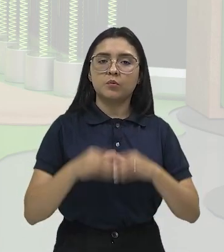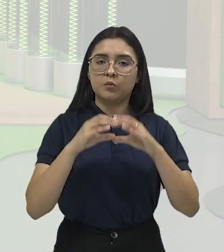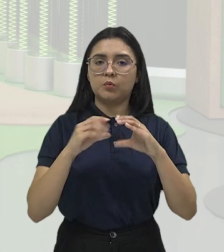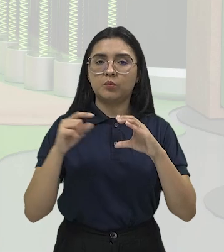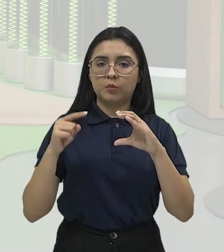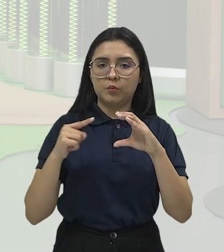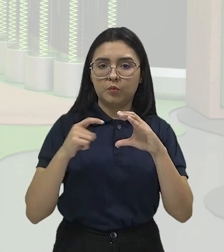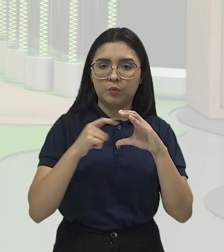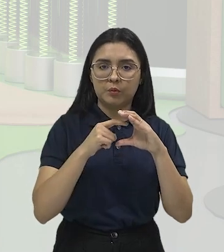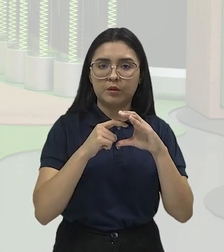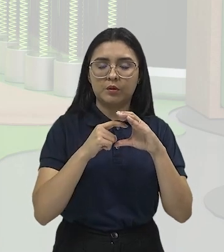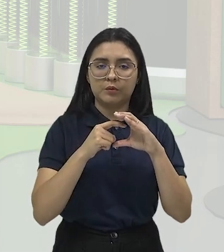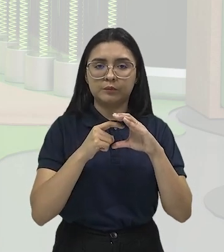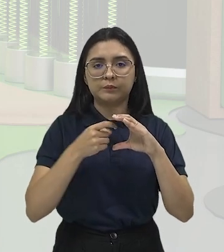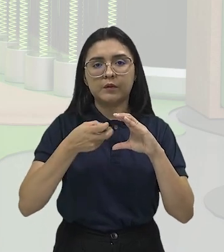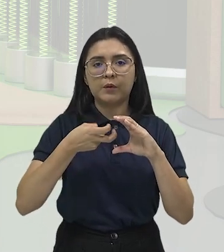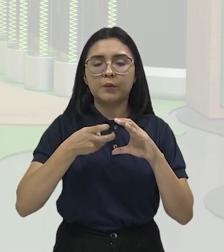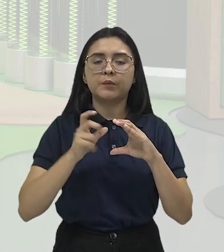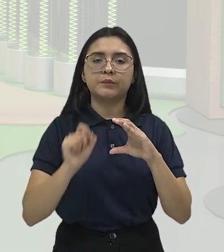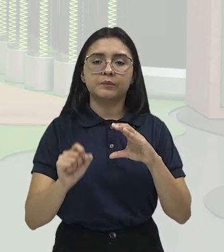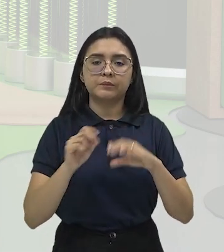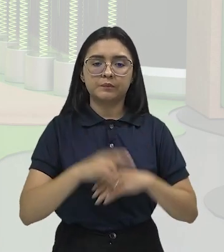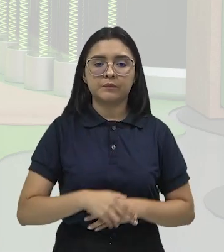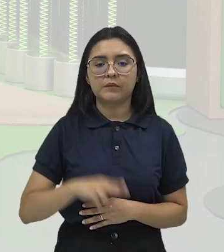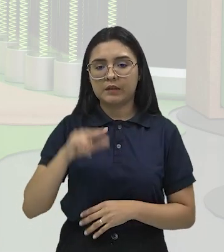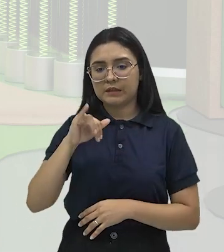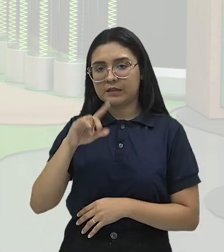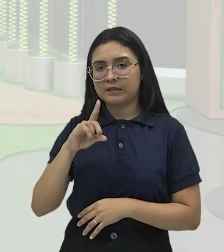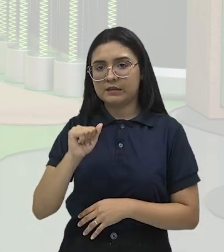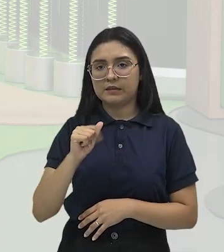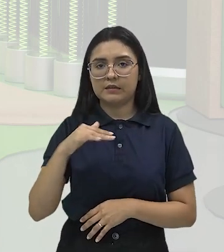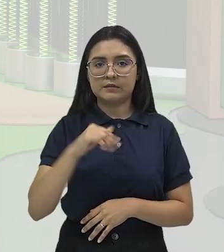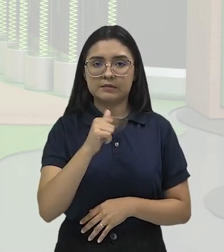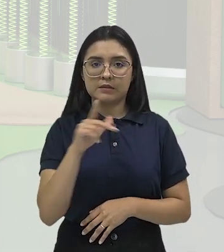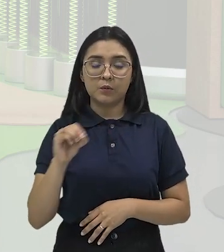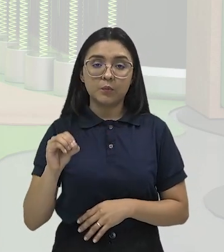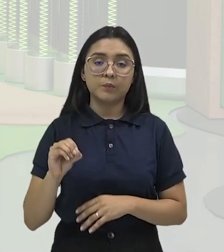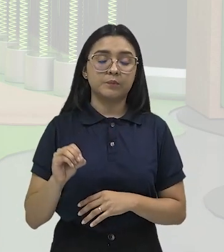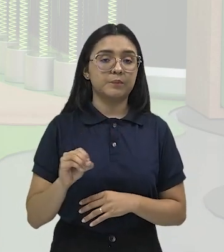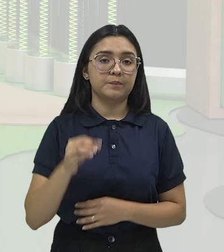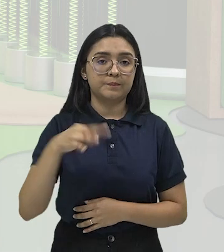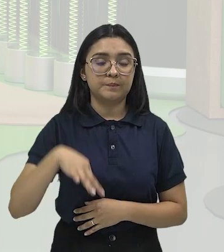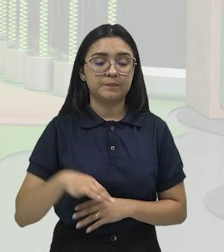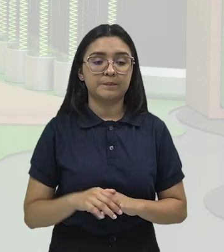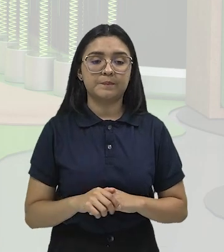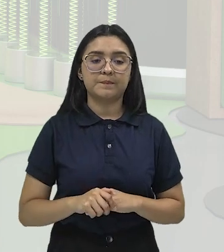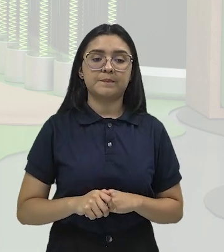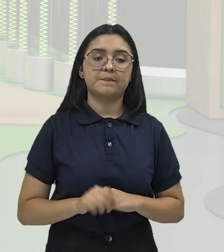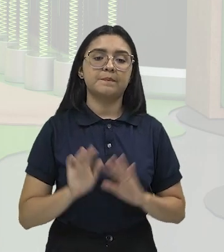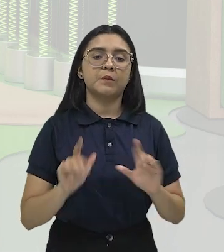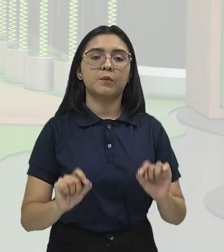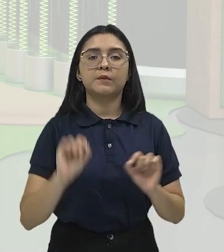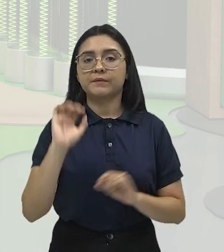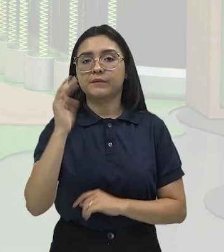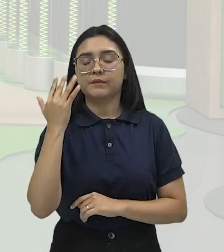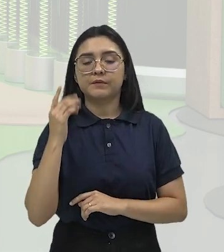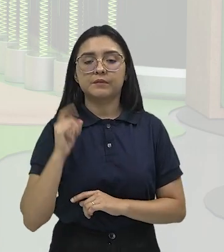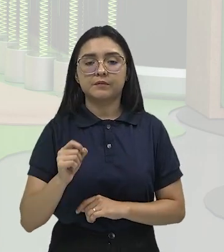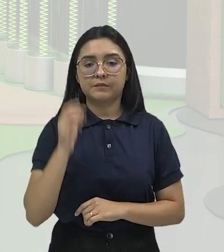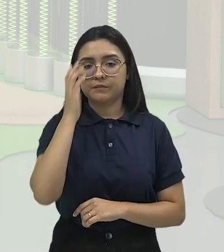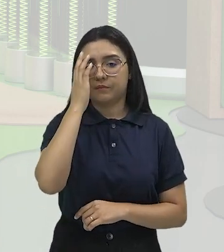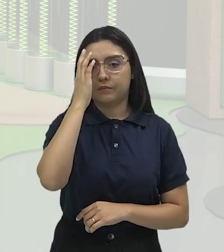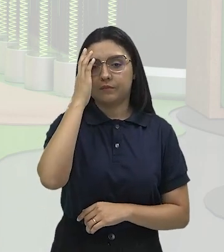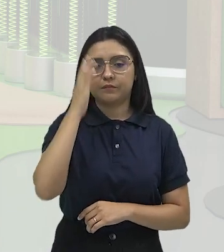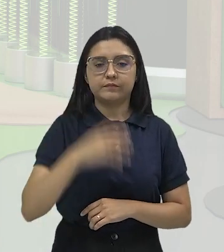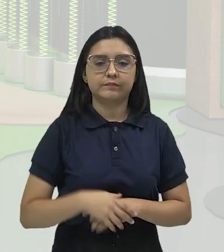do útero, que é num processo chamado nidação, certo? Então, olha só, o que vai acontecer aí no